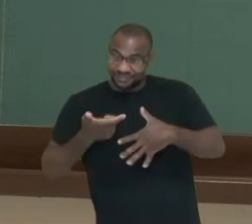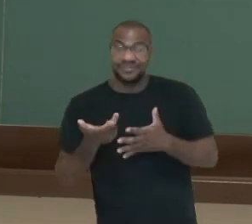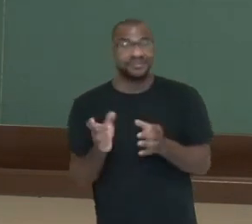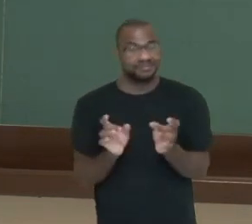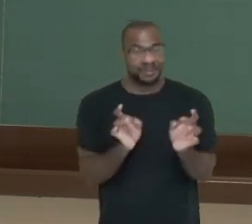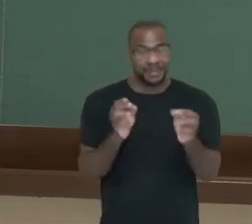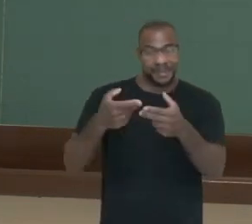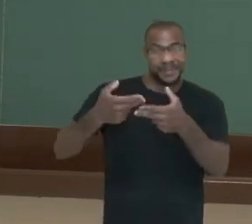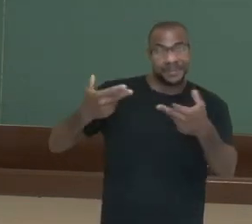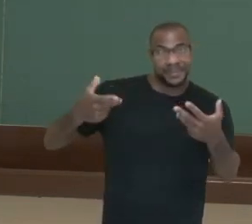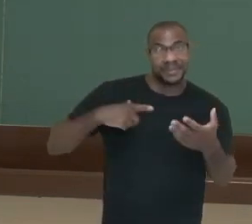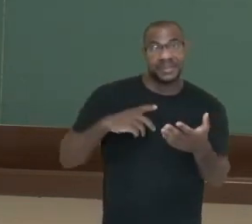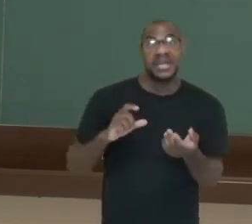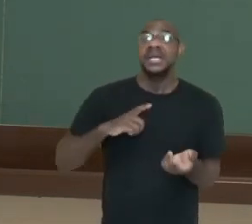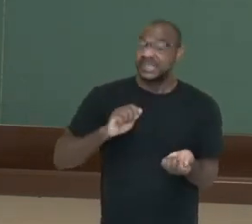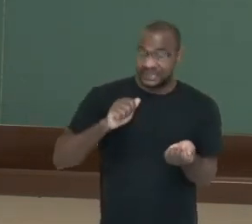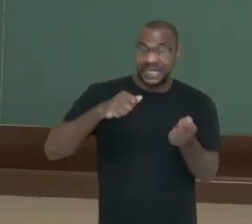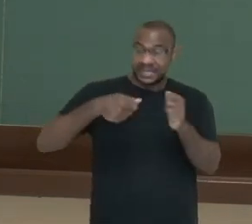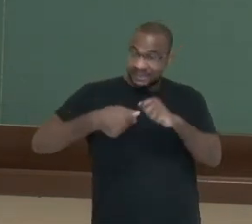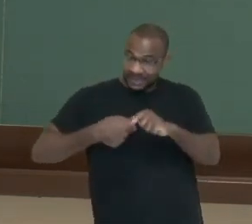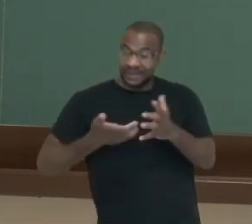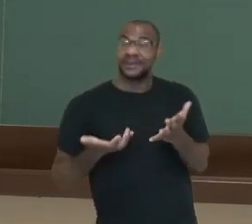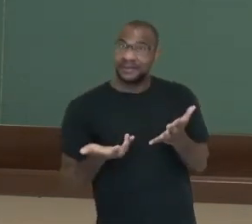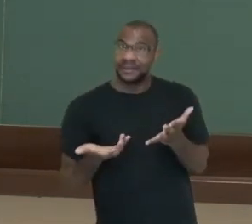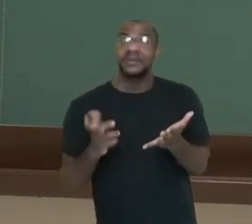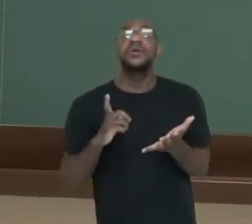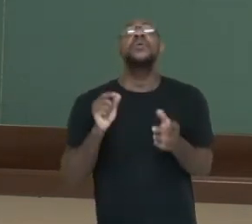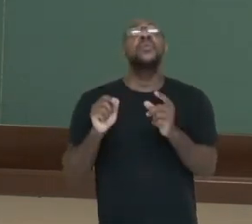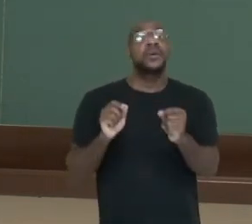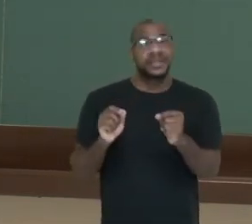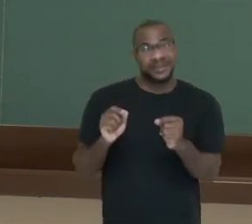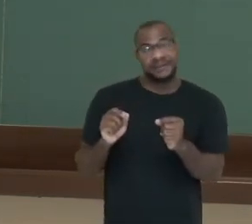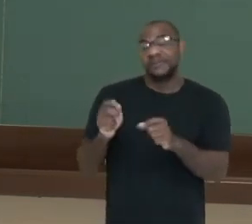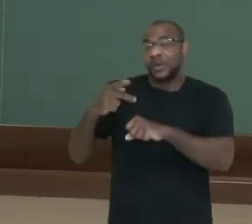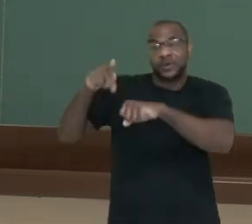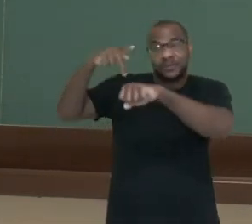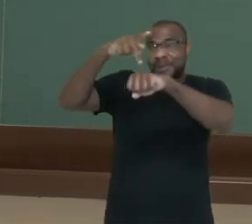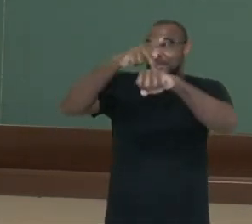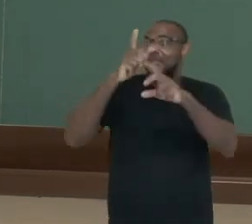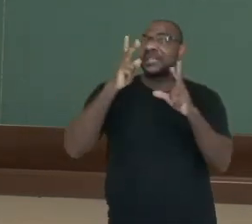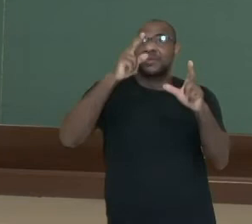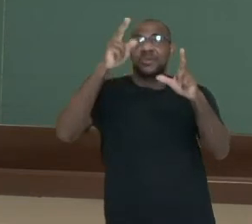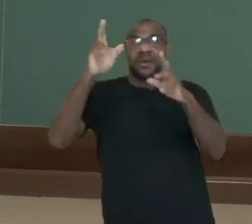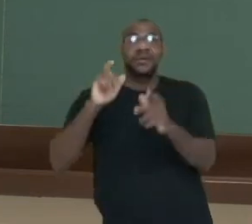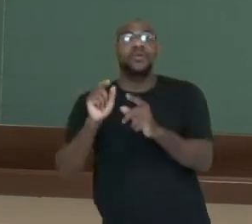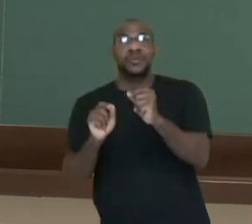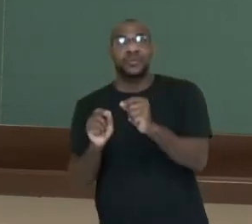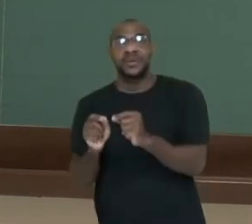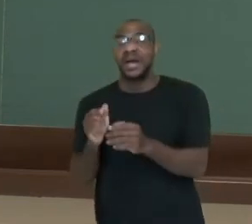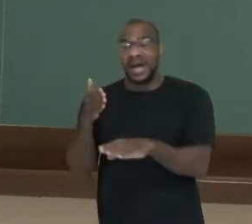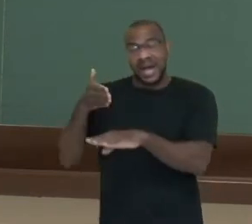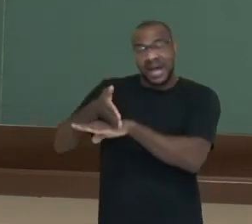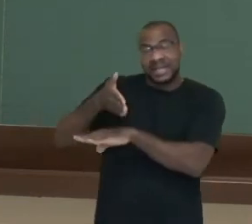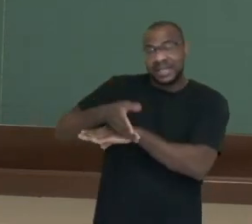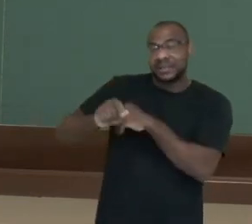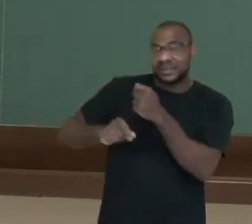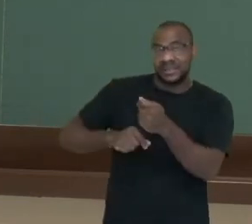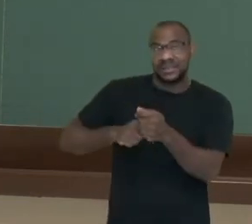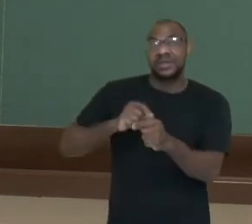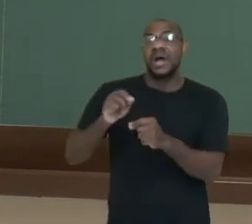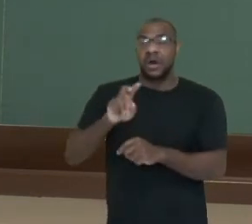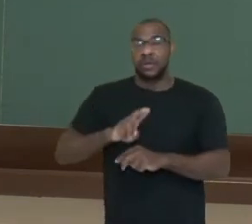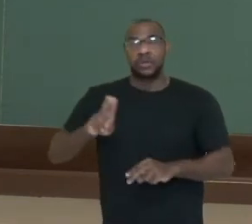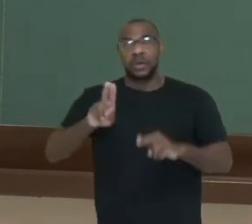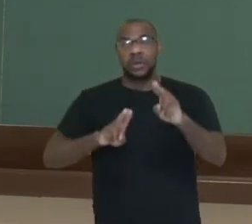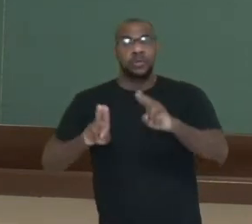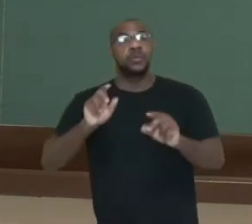ao final do ano de 2011 a como outro qualquer país no que diz respeito a acesso ou aos